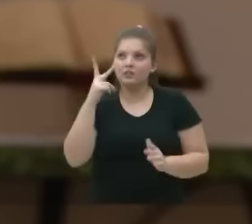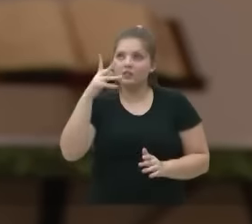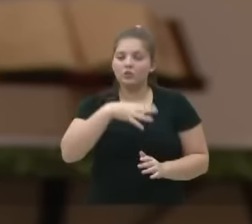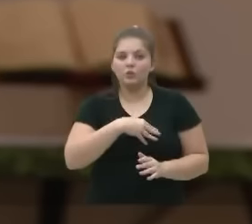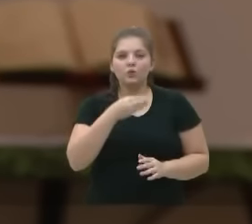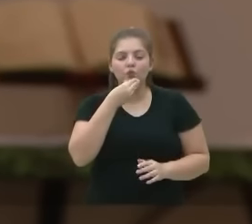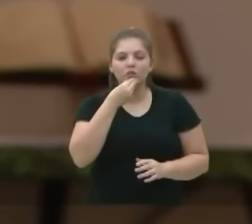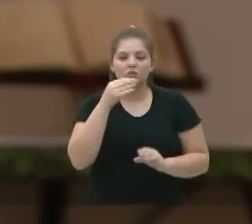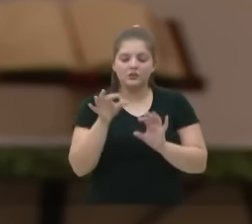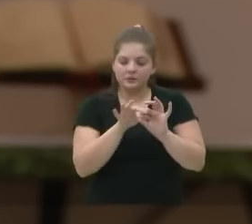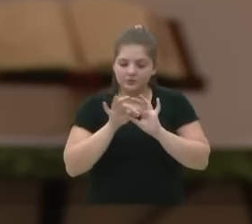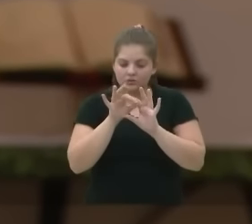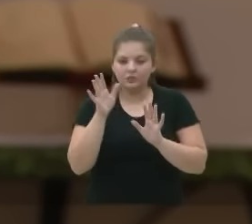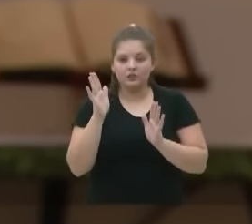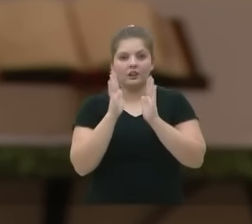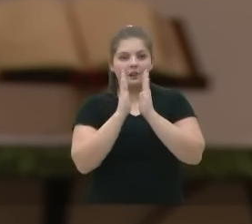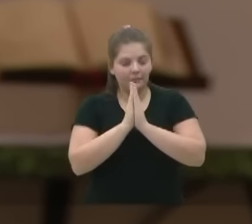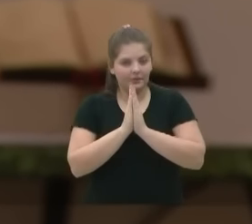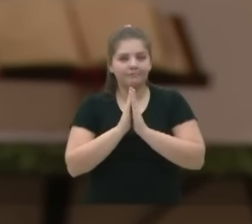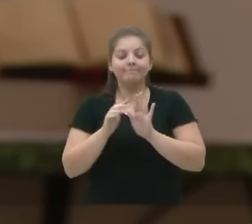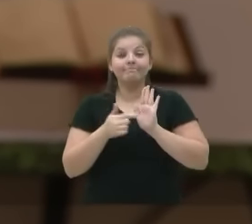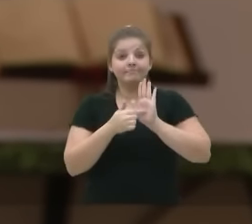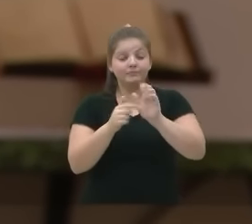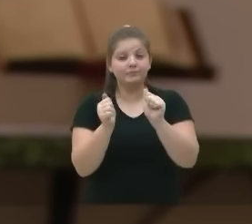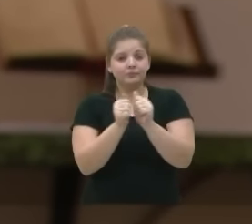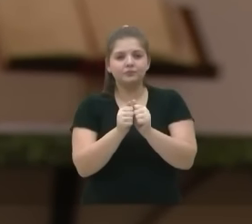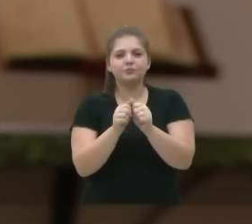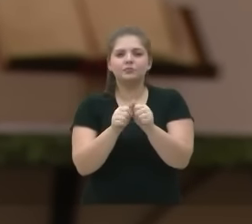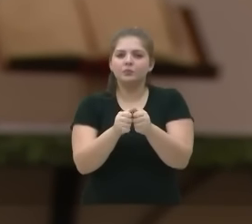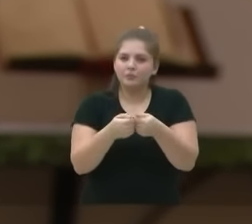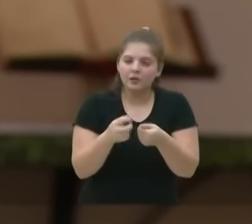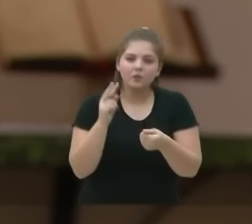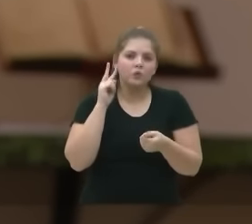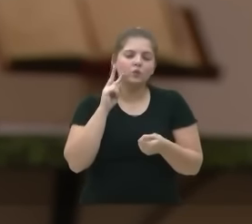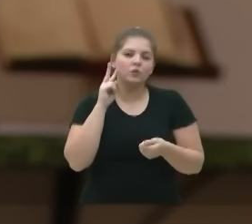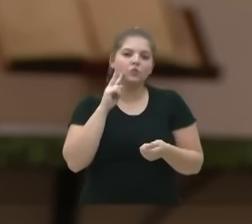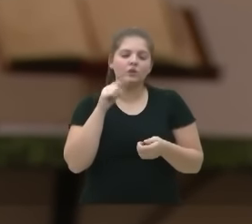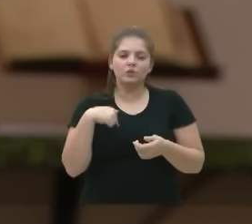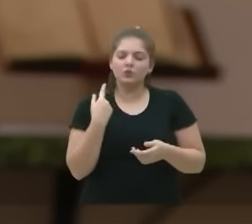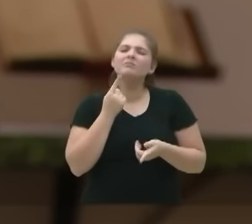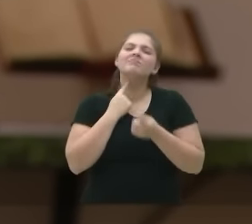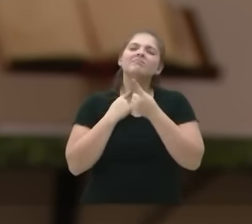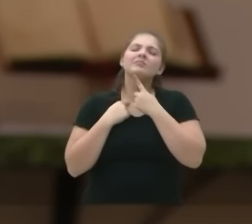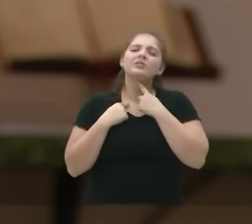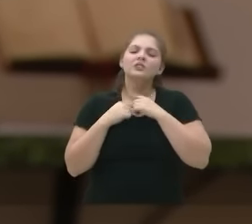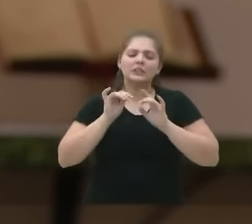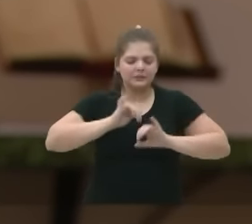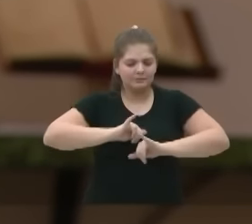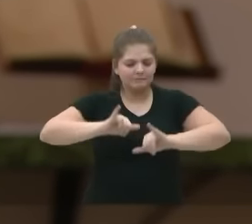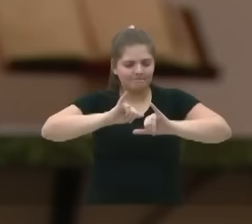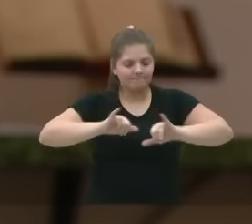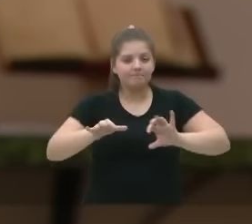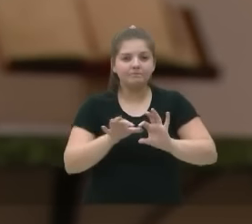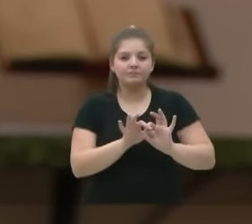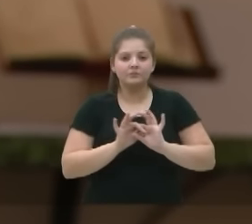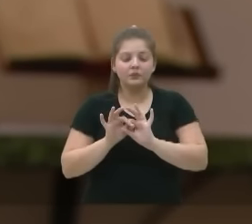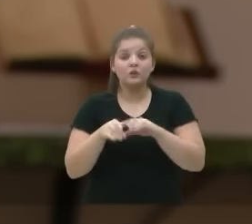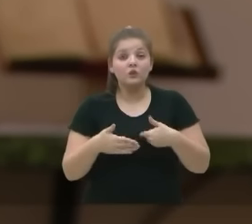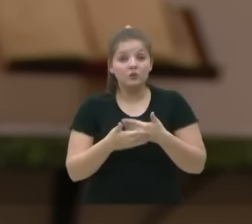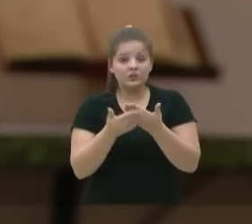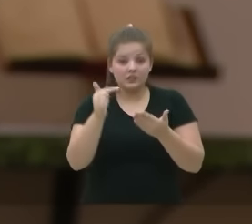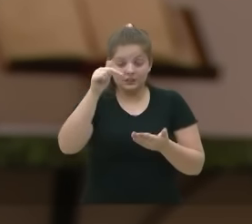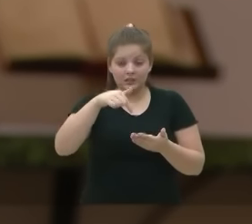Amém. Apresentemos com o pão e o vinho nosso desejo de sermos promotores da unidade. Você que está